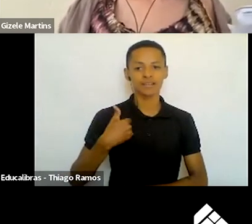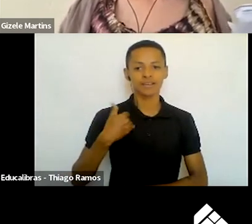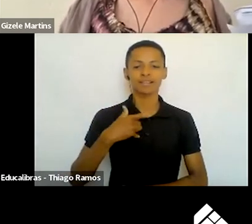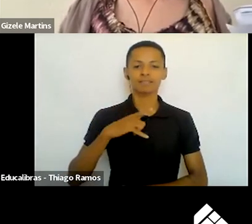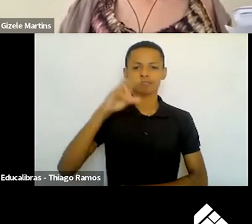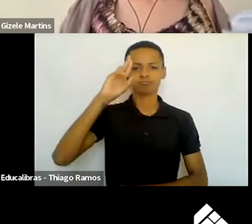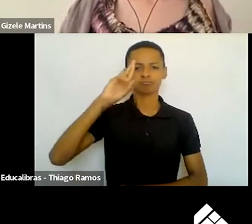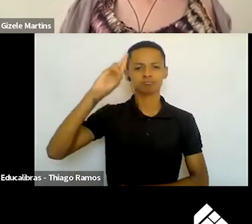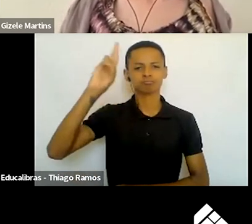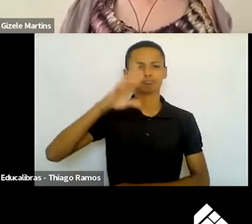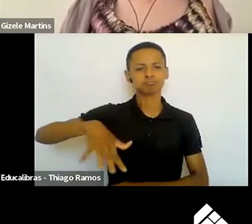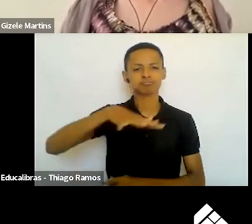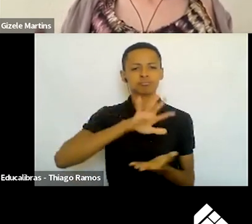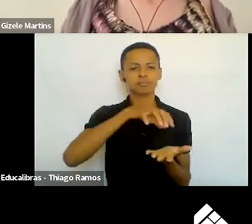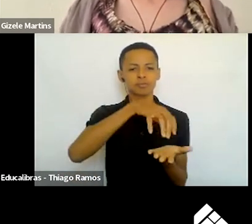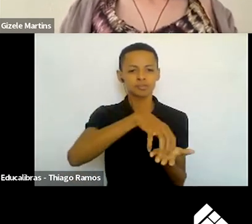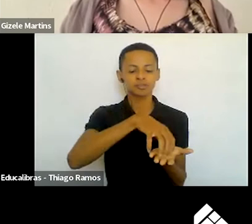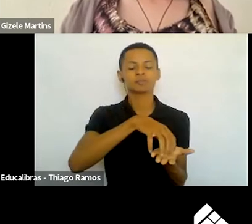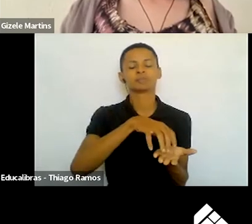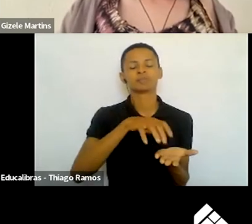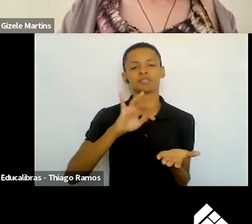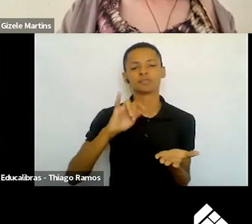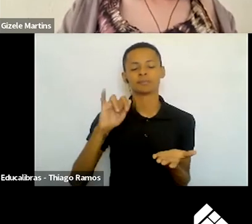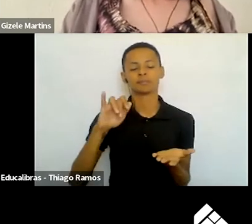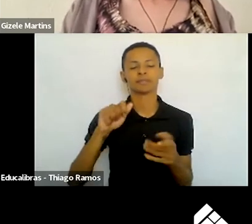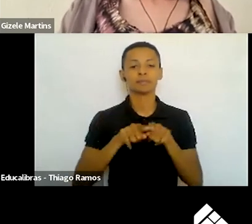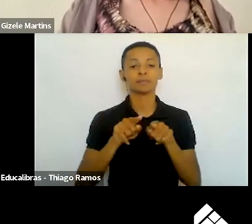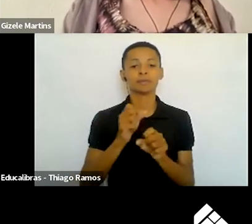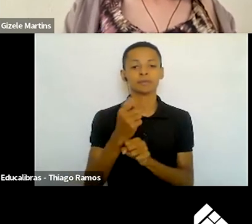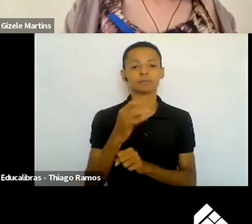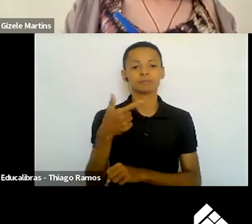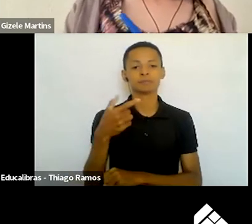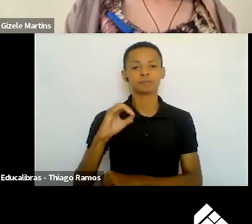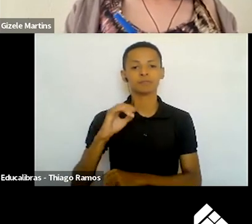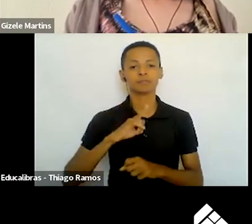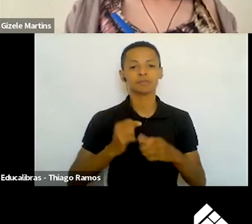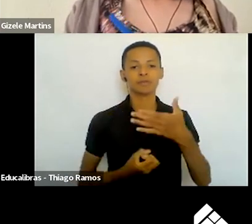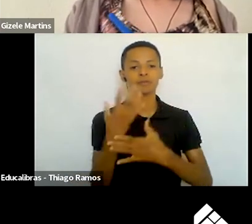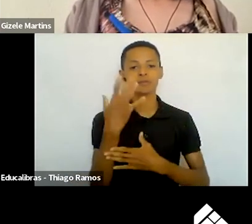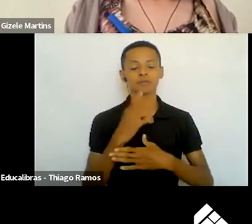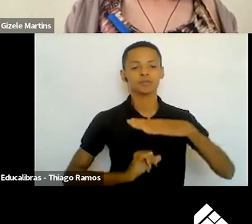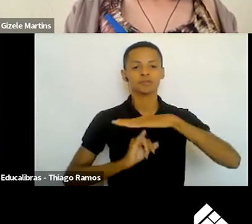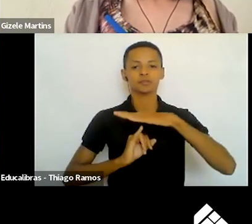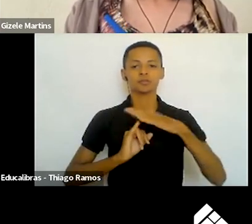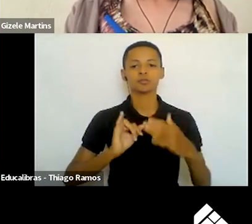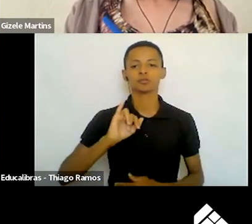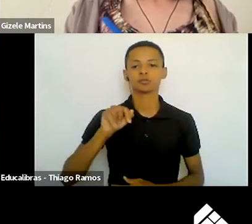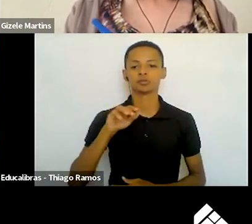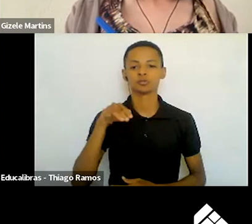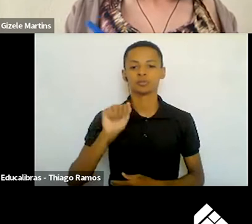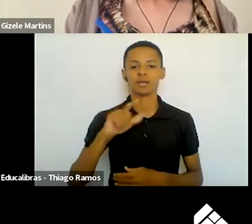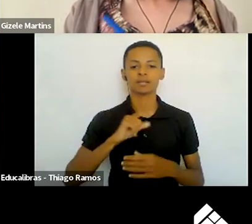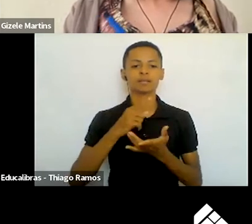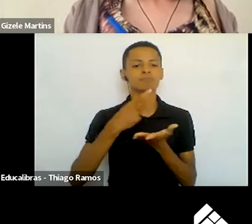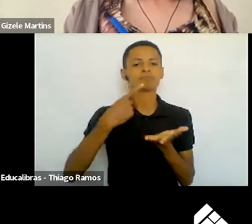aldeia Chipaia. Em 2020, fundou o Instituto Juma, que tem como missão a proteção